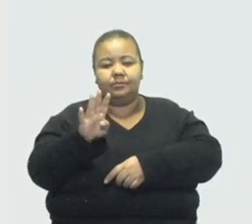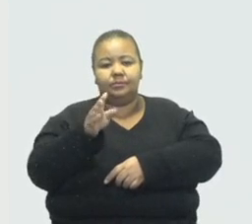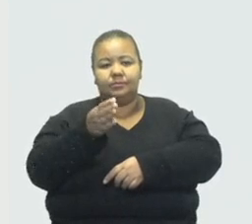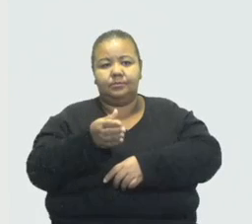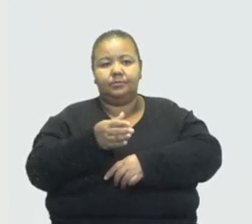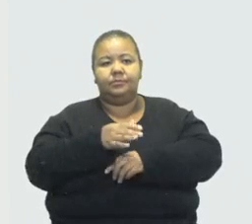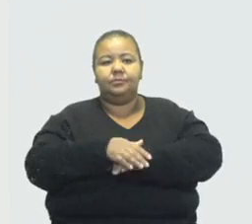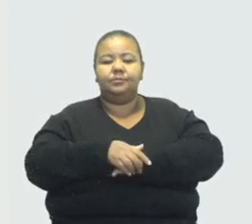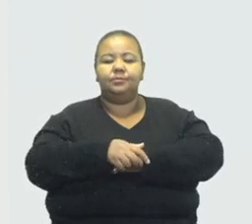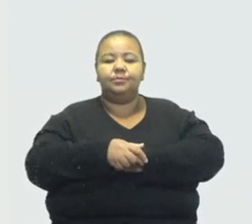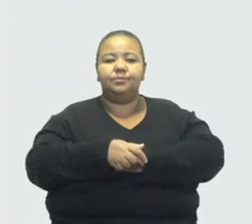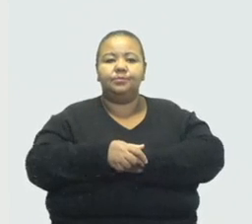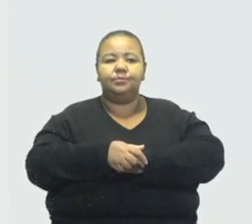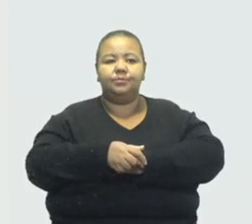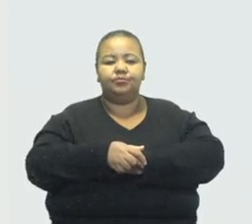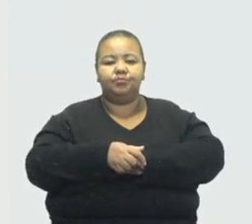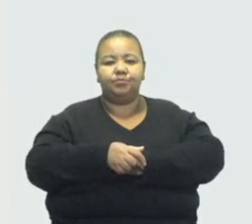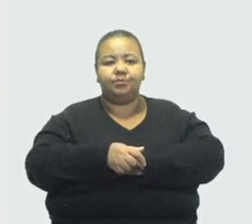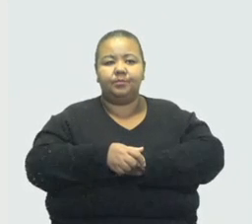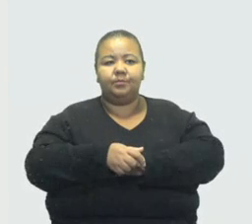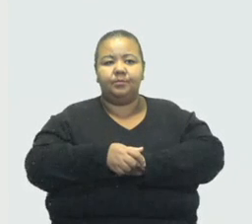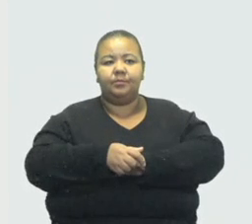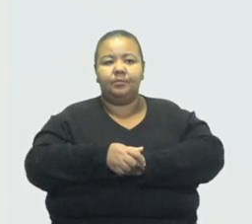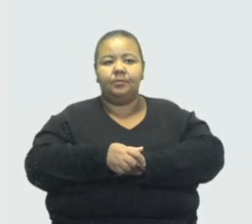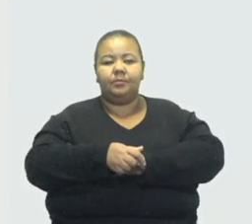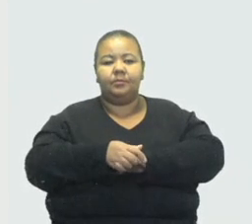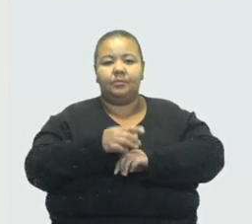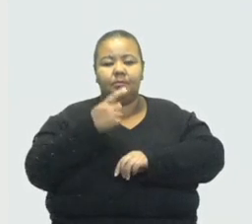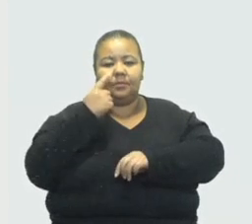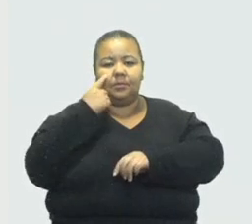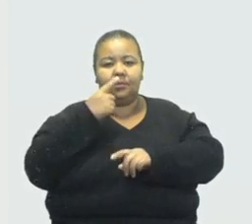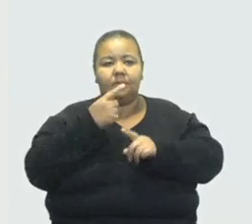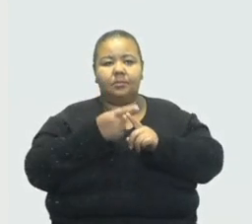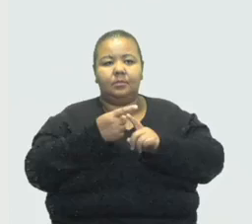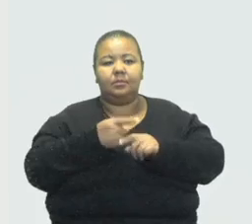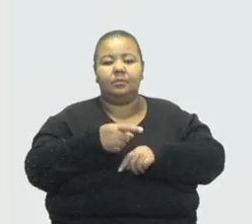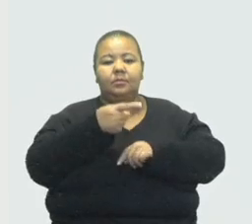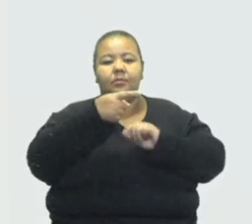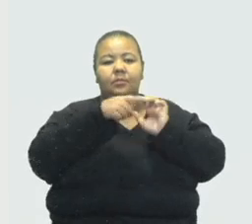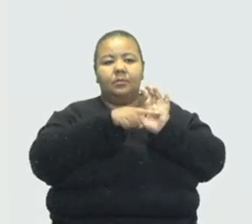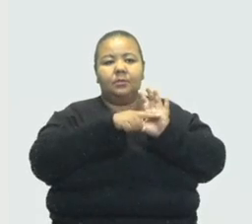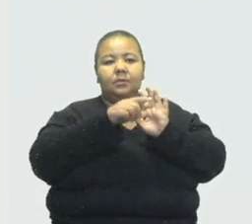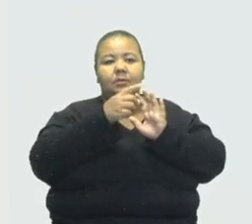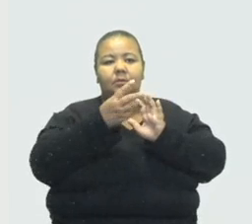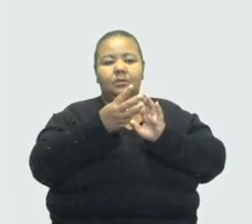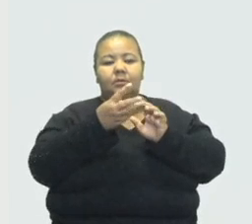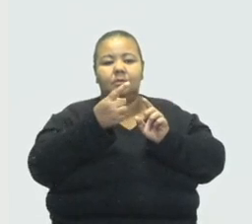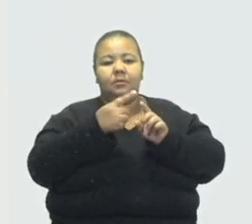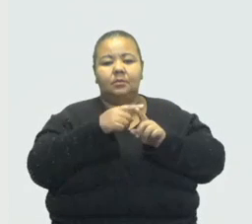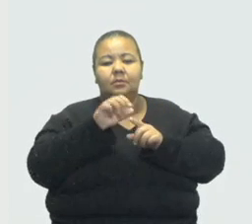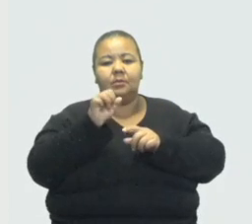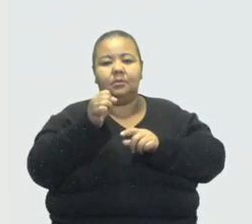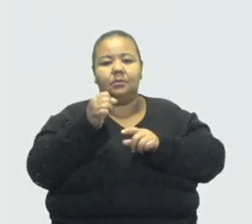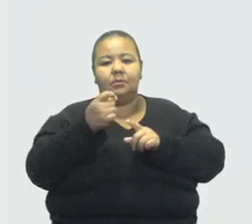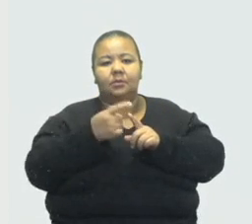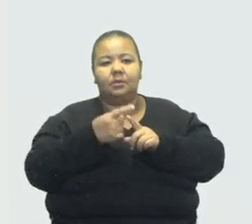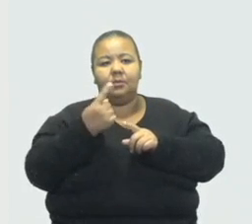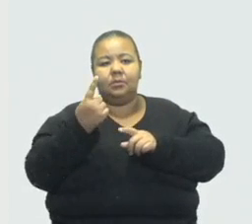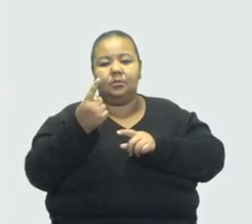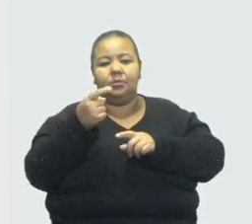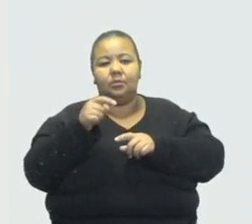84. Vou colocar aqui o valor aqui embaixo. Agora, a gente vai fazer a multiplicação. Menos 3 vezes 8 vezes